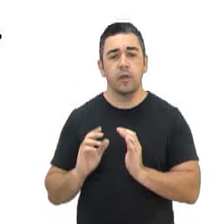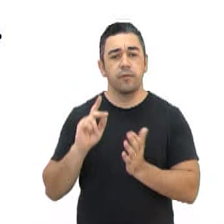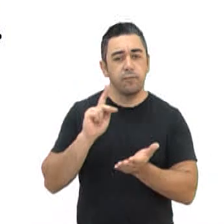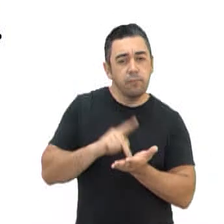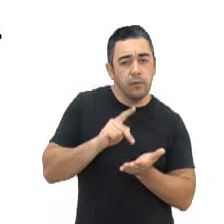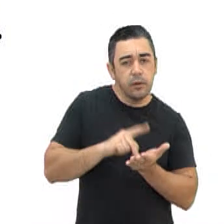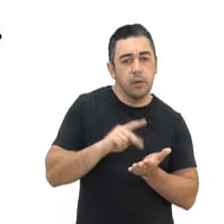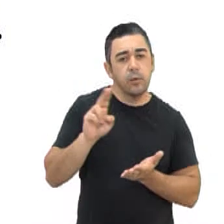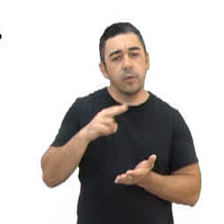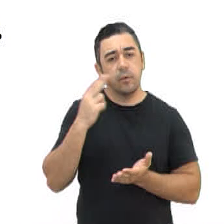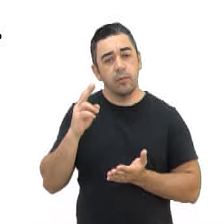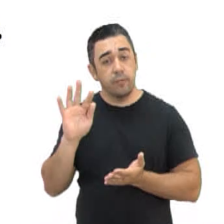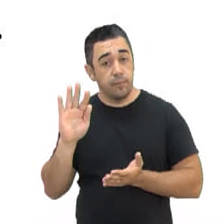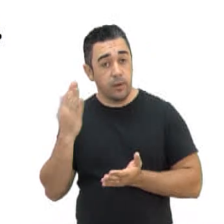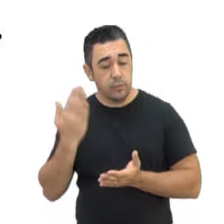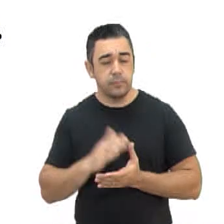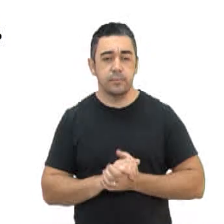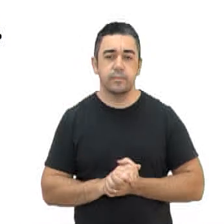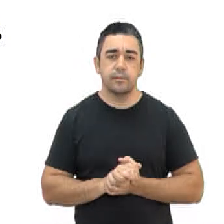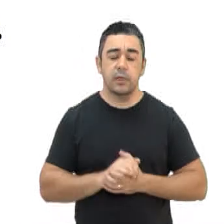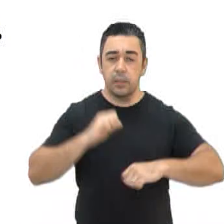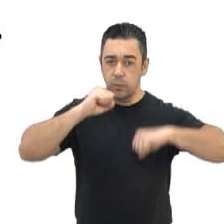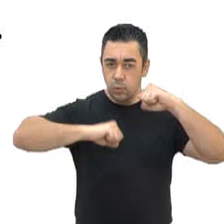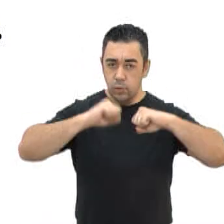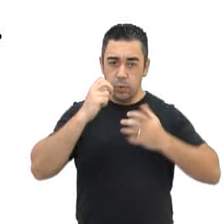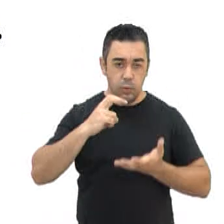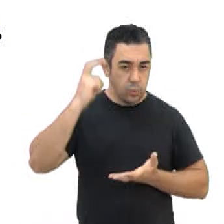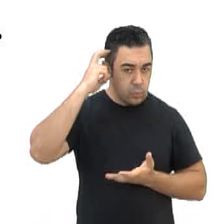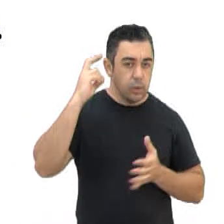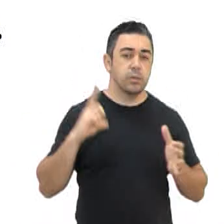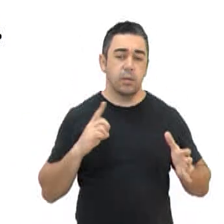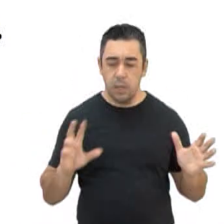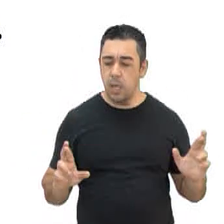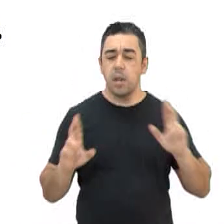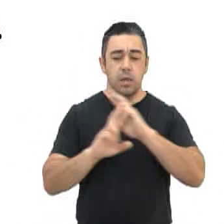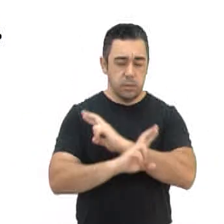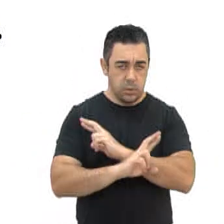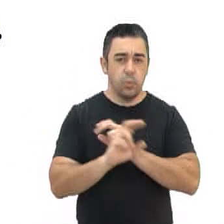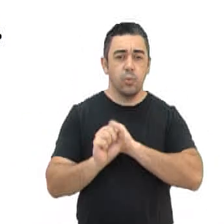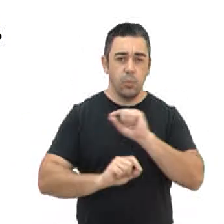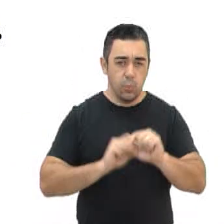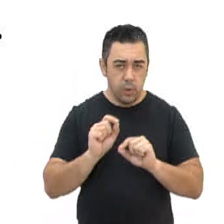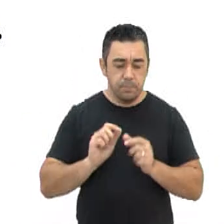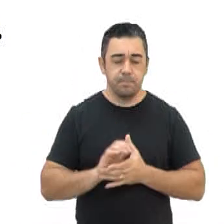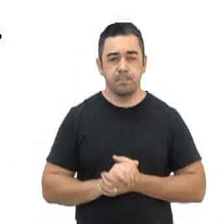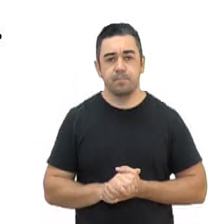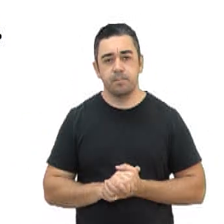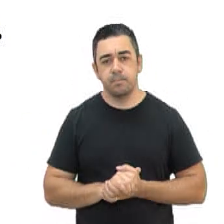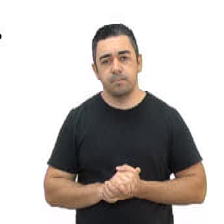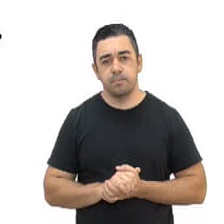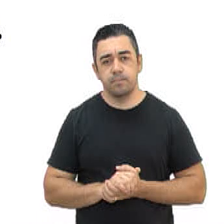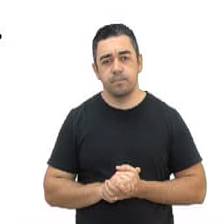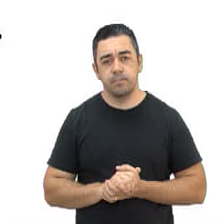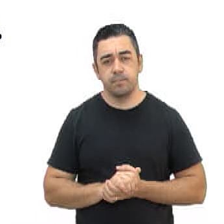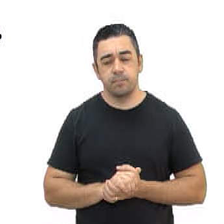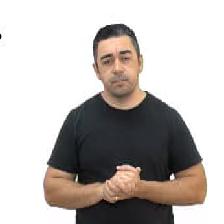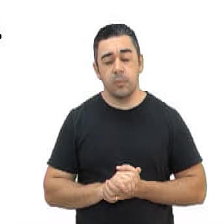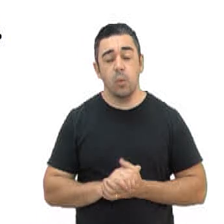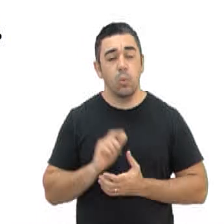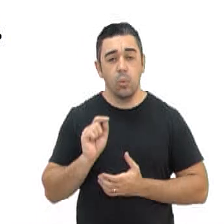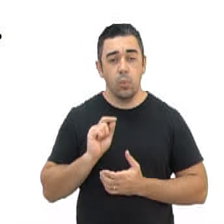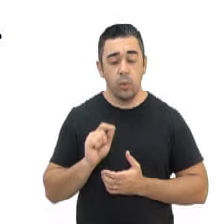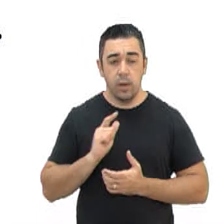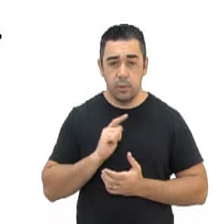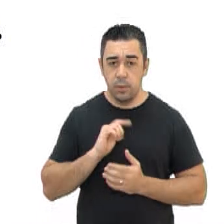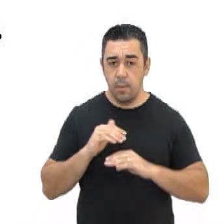falso. A dança e a indústria cultural estão intimamente relacionadas na medida em que os gestos nas danças